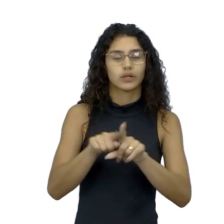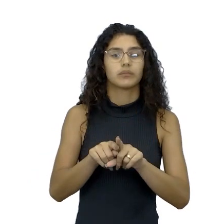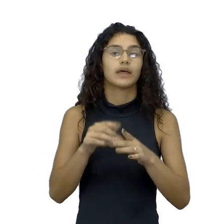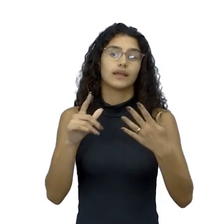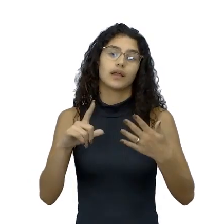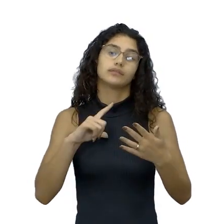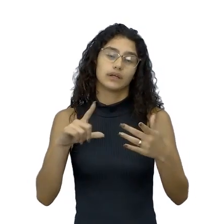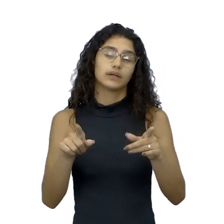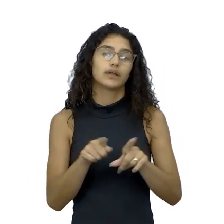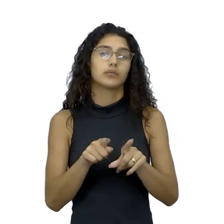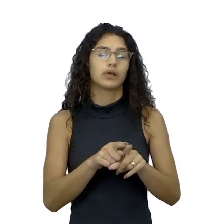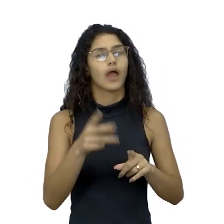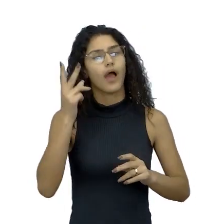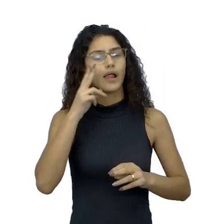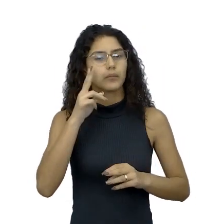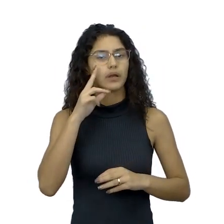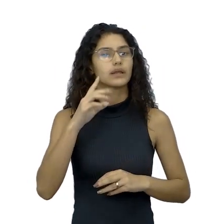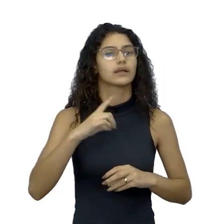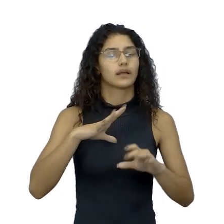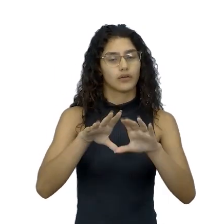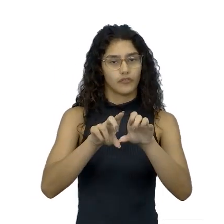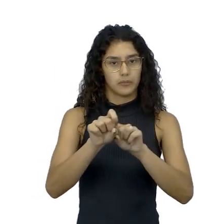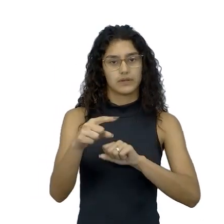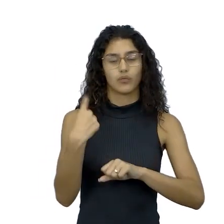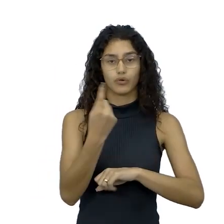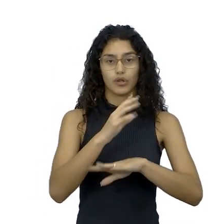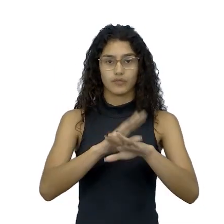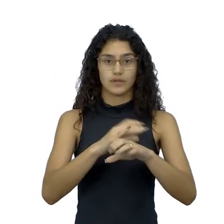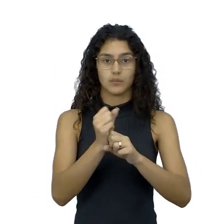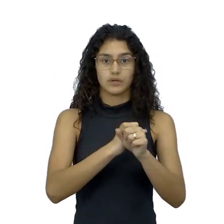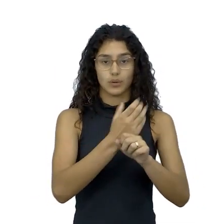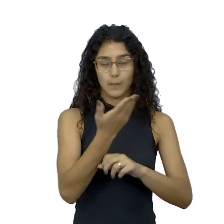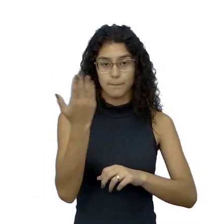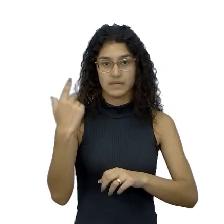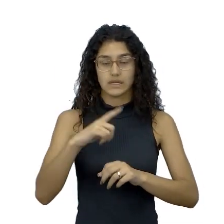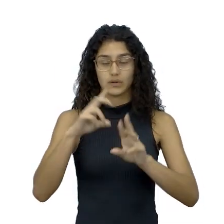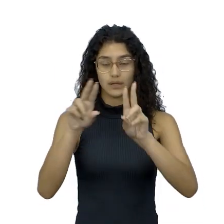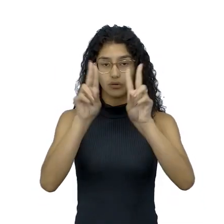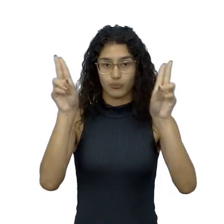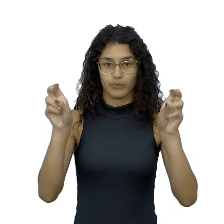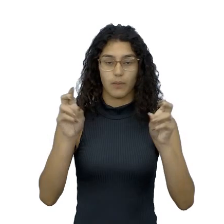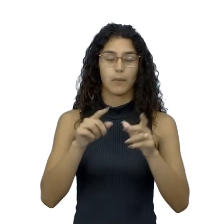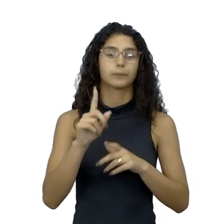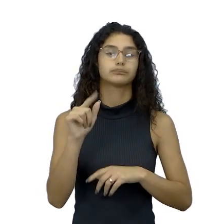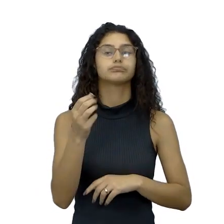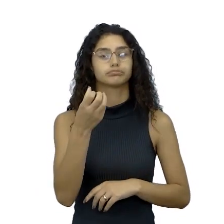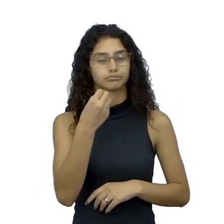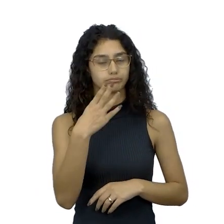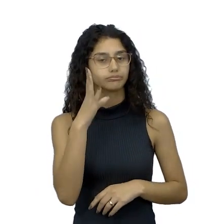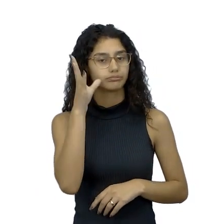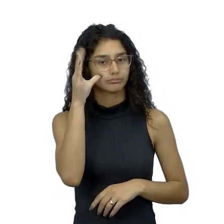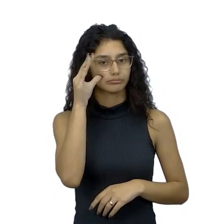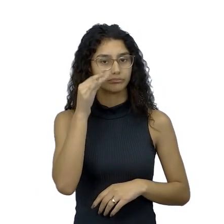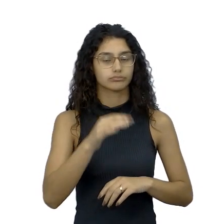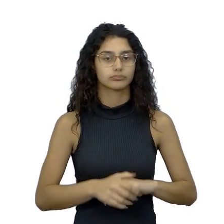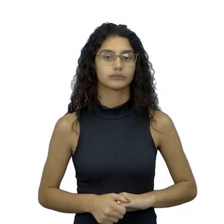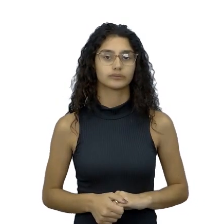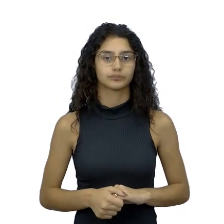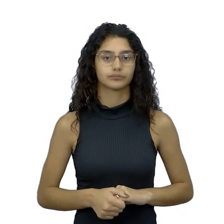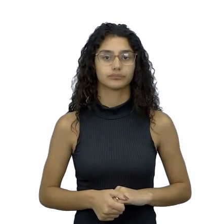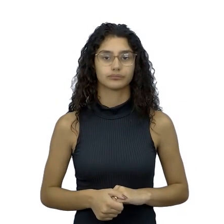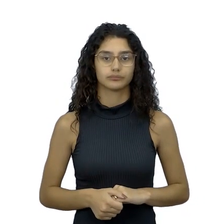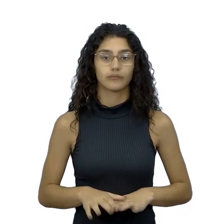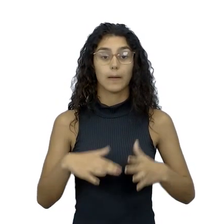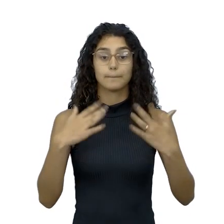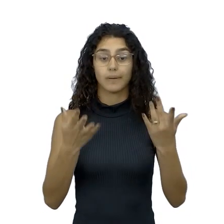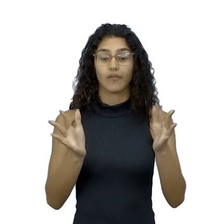vale aí a lembrança, né, dessas formações que a gente fez no ano passado sobre essa temática, que foram bem interessantes.